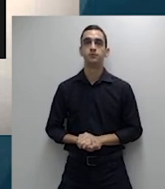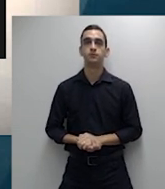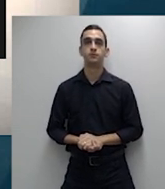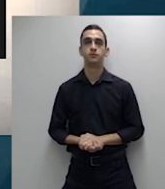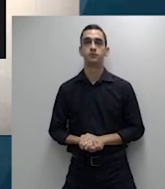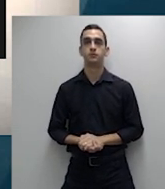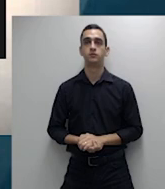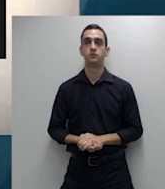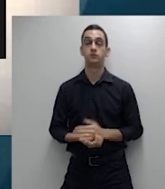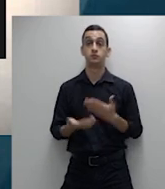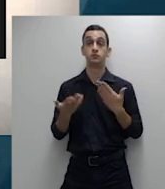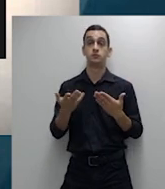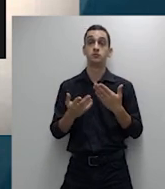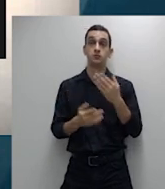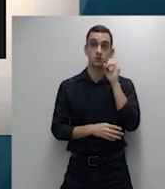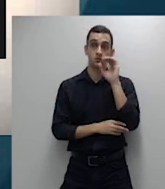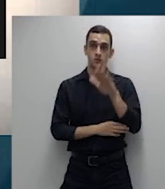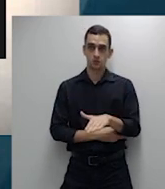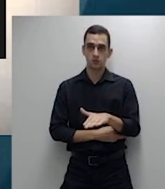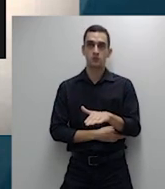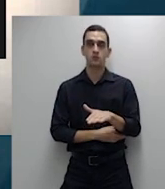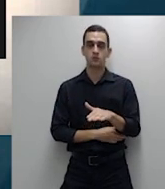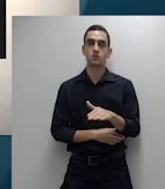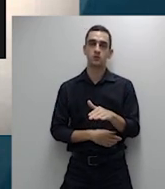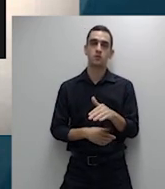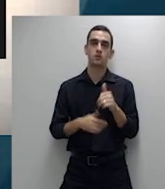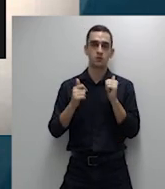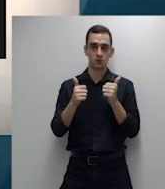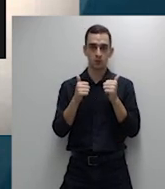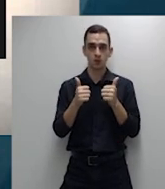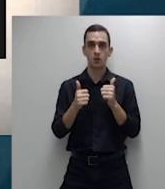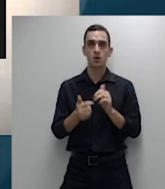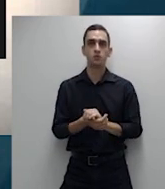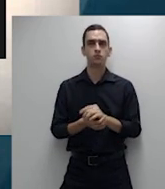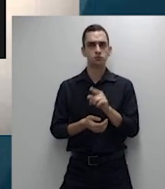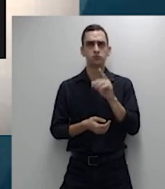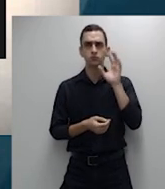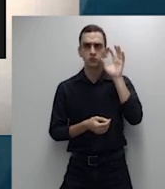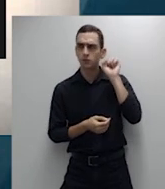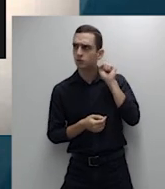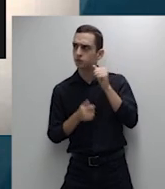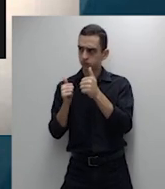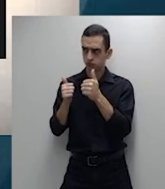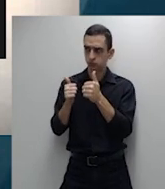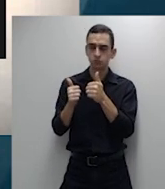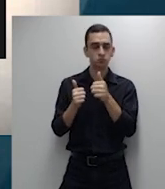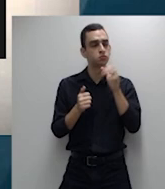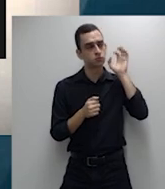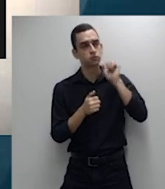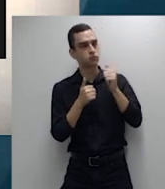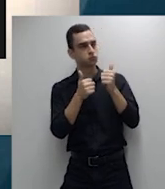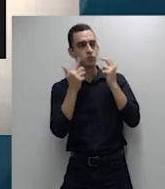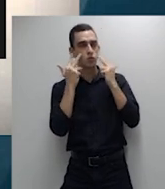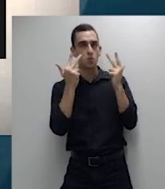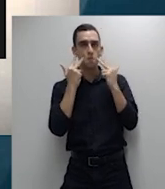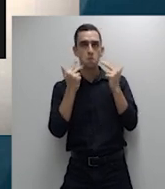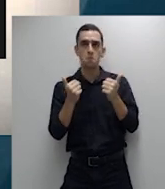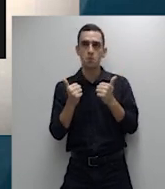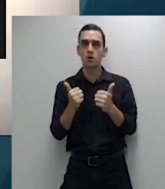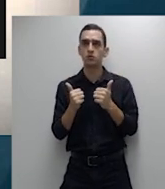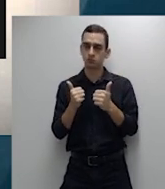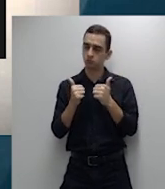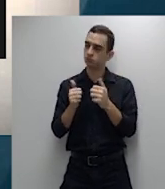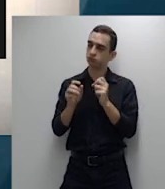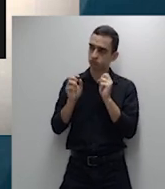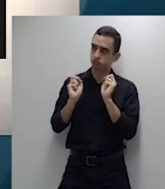Cláudio boa tarde o aparelho excelência está nos ouvindo estou ouvindo você também me ouvem